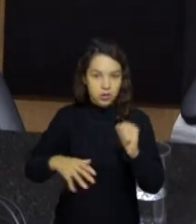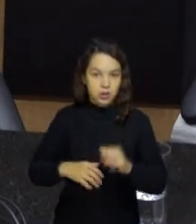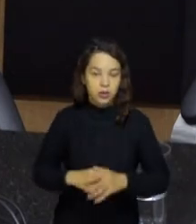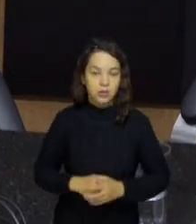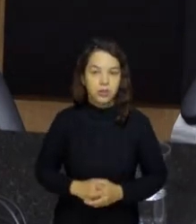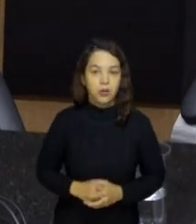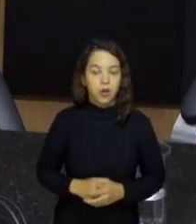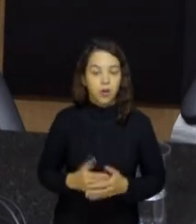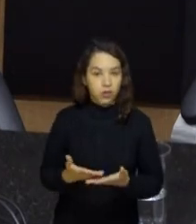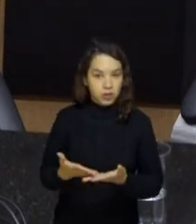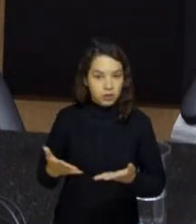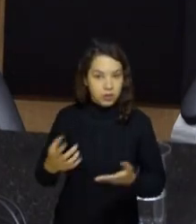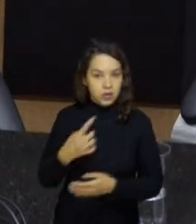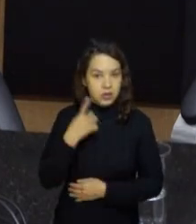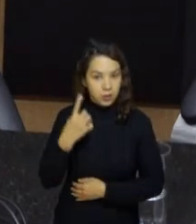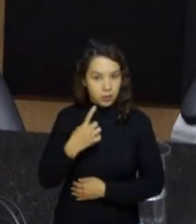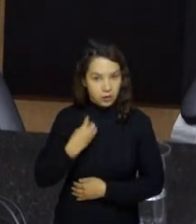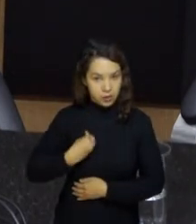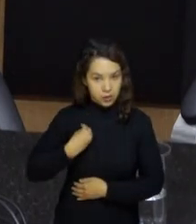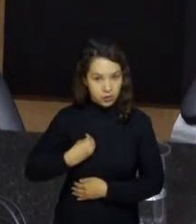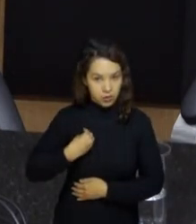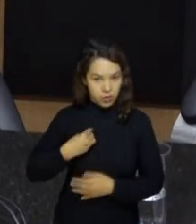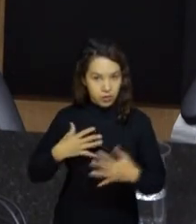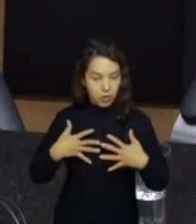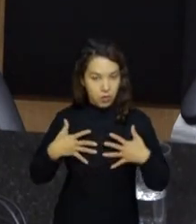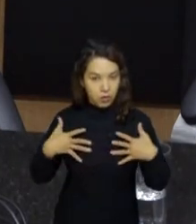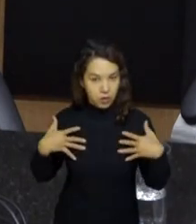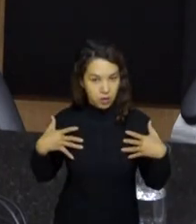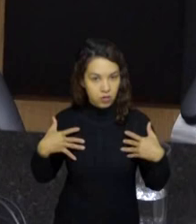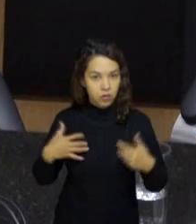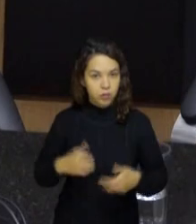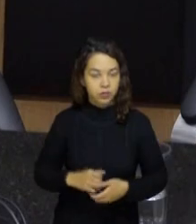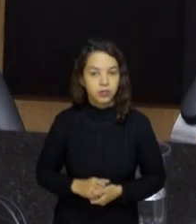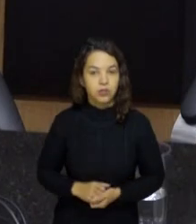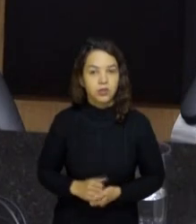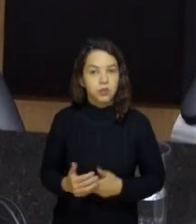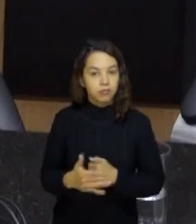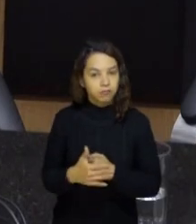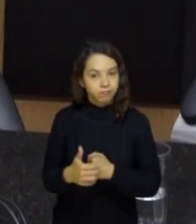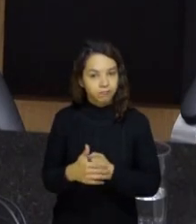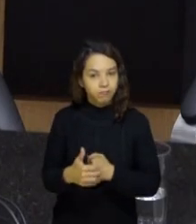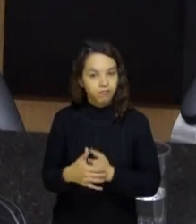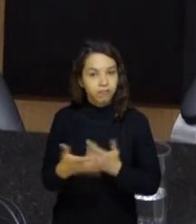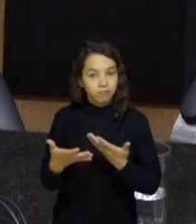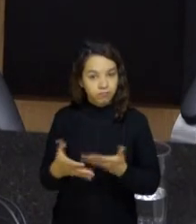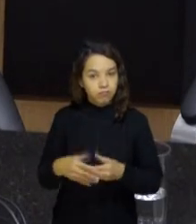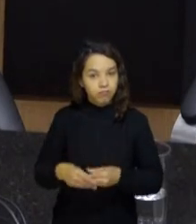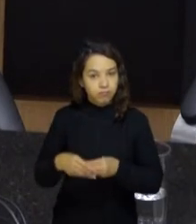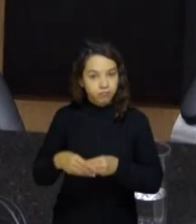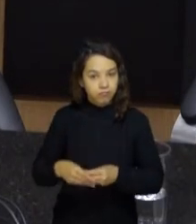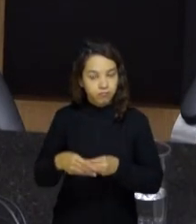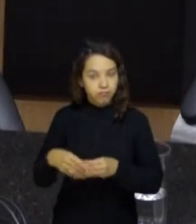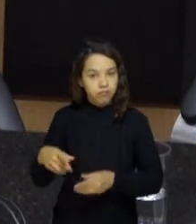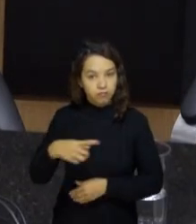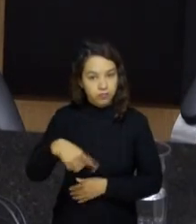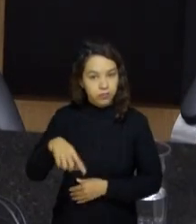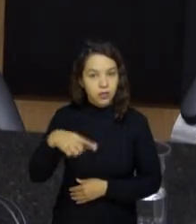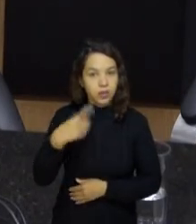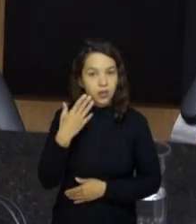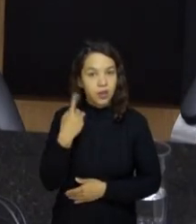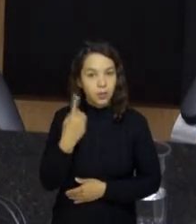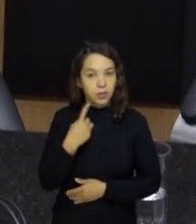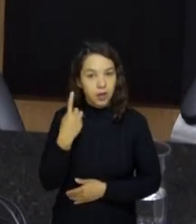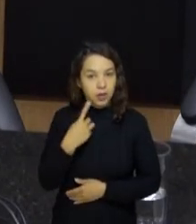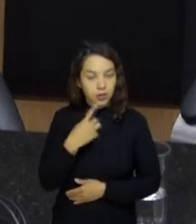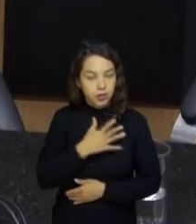se encontram, homenageados, mas de uma forma muito carinhosa eu quero cumprimentar ao nosso querido deputado